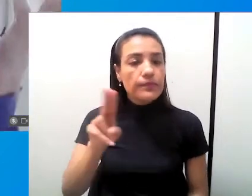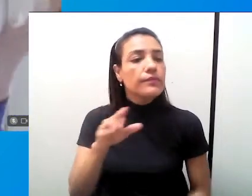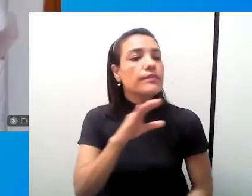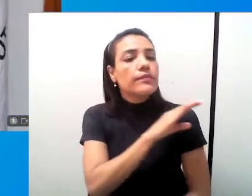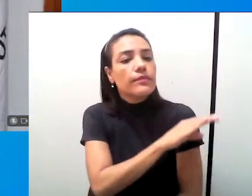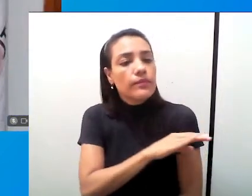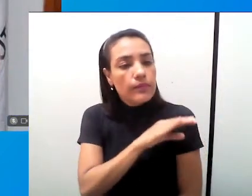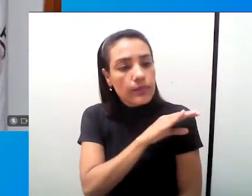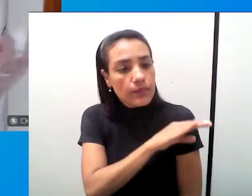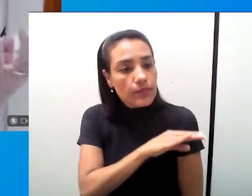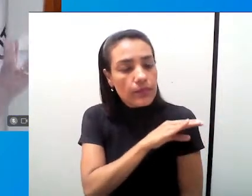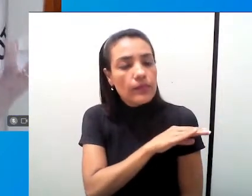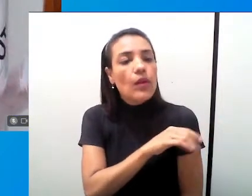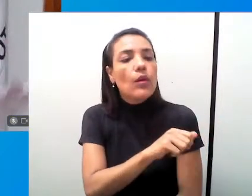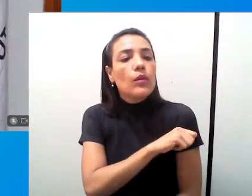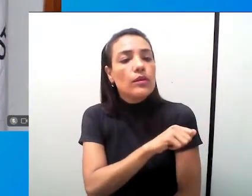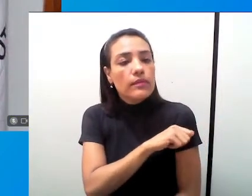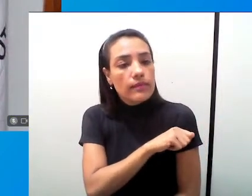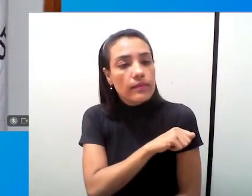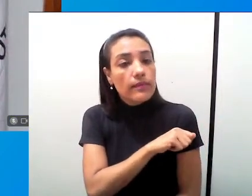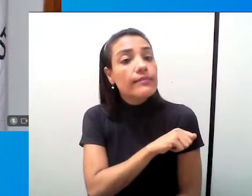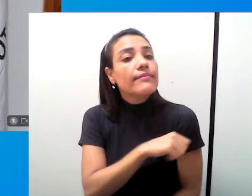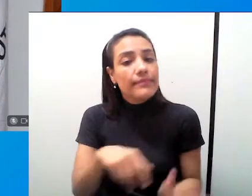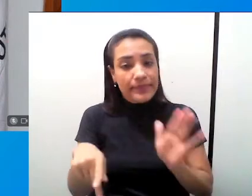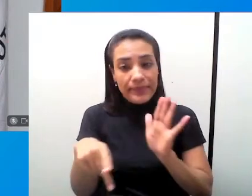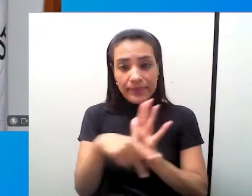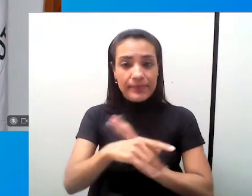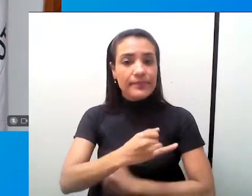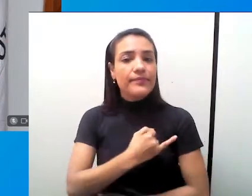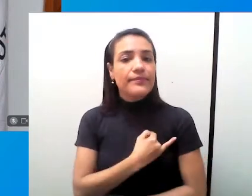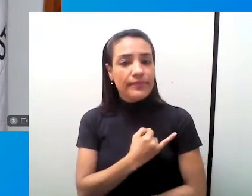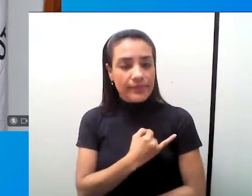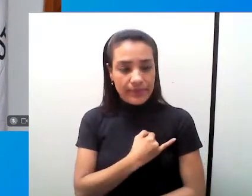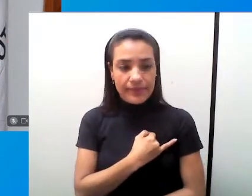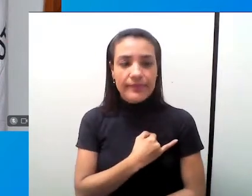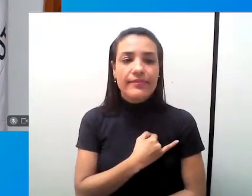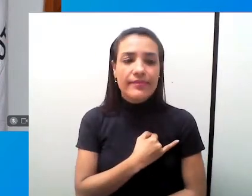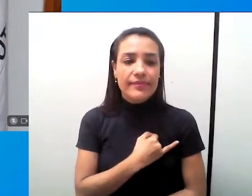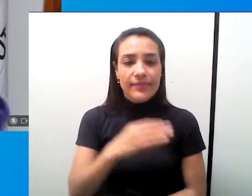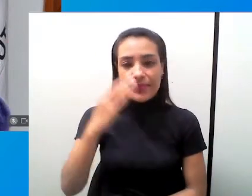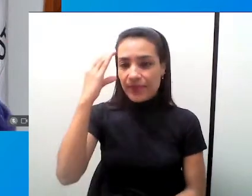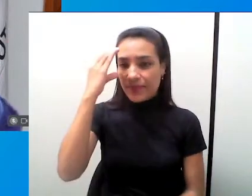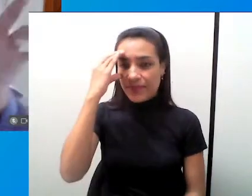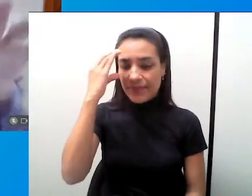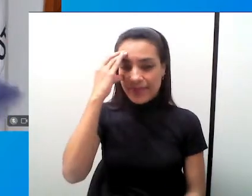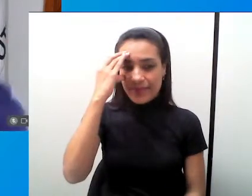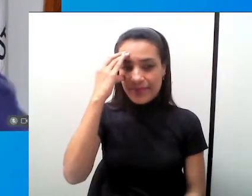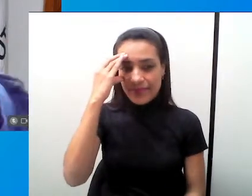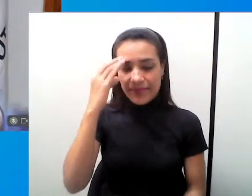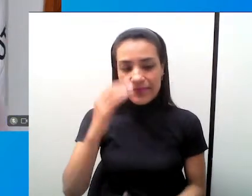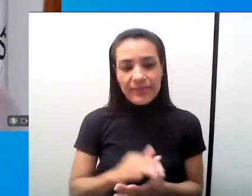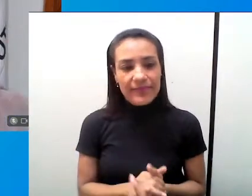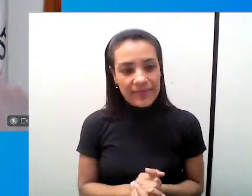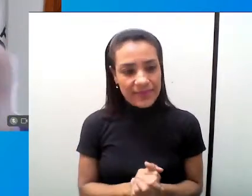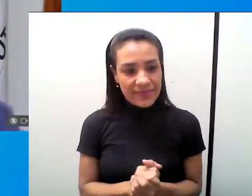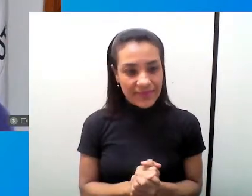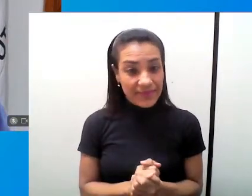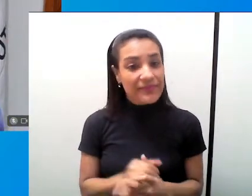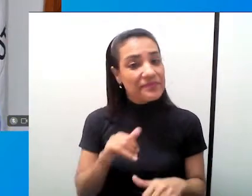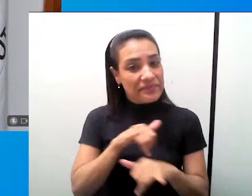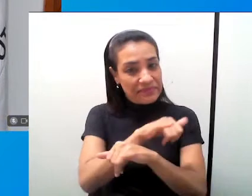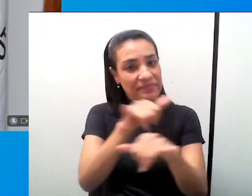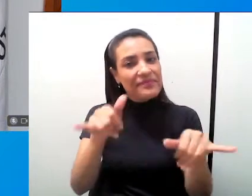coordenador, mas os alunos são do Instituto Federal do Acre, lá do Campus Cruzeiro do Sul. A gente ainda vai anunciar, já estou anunciando